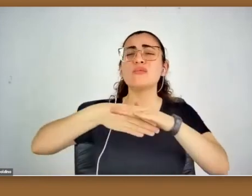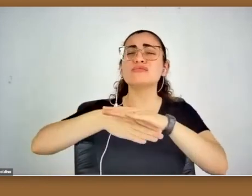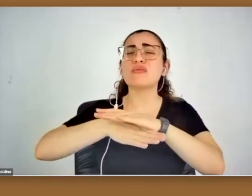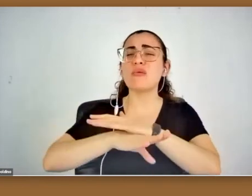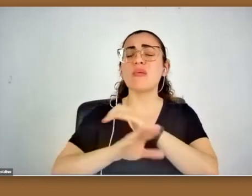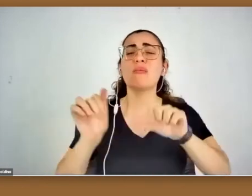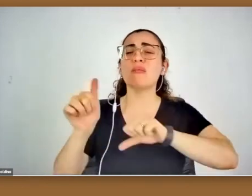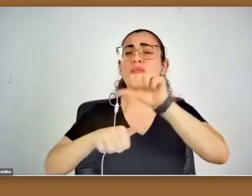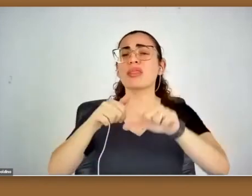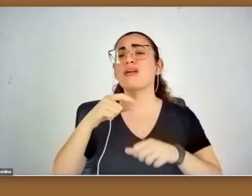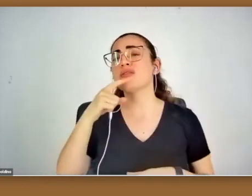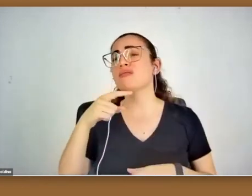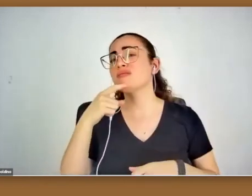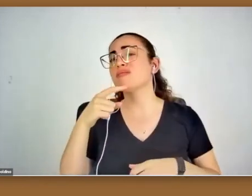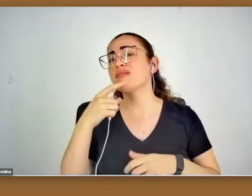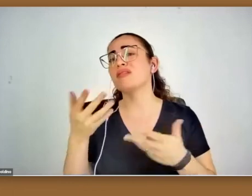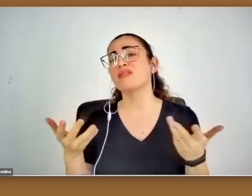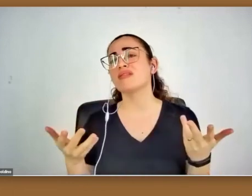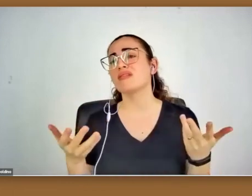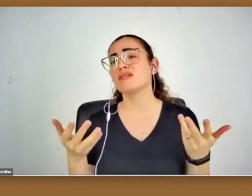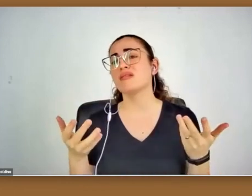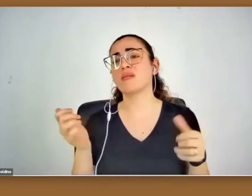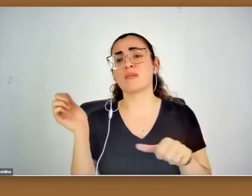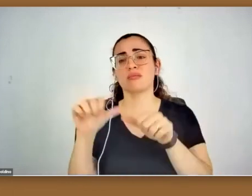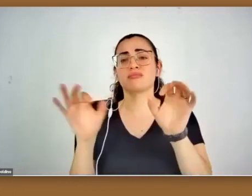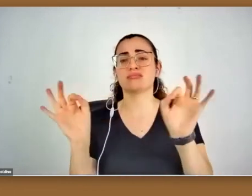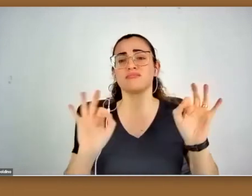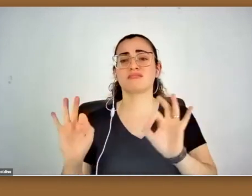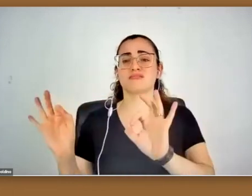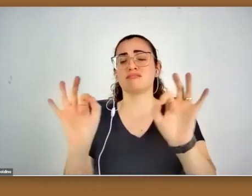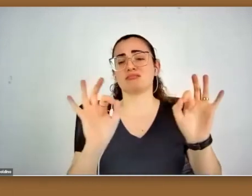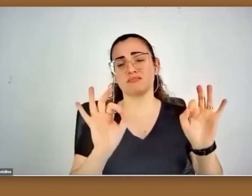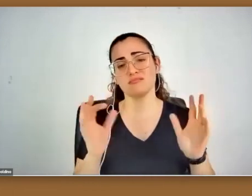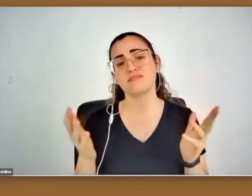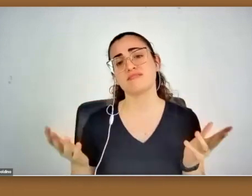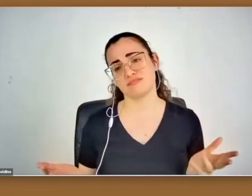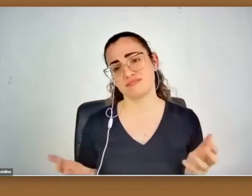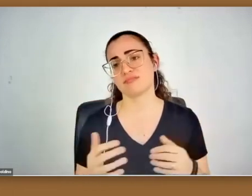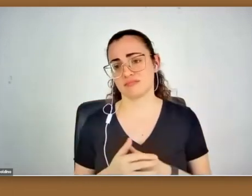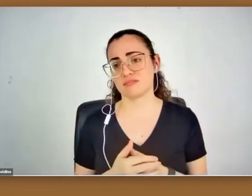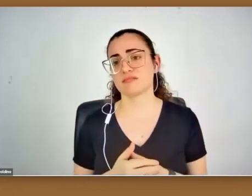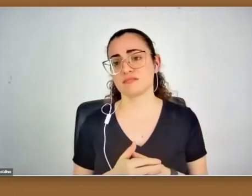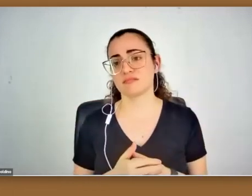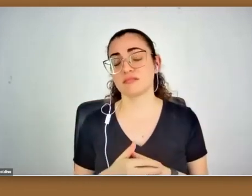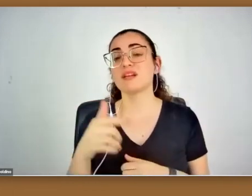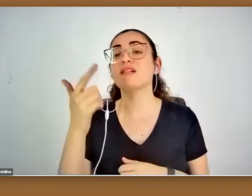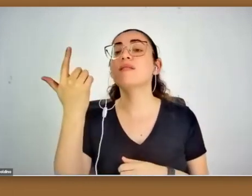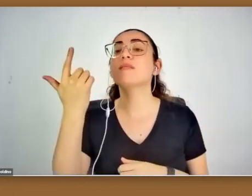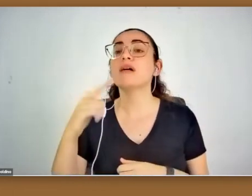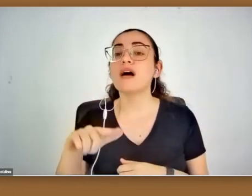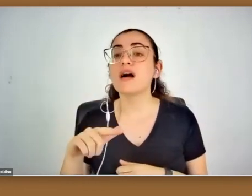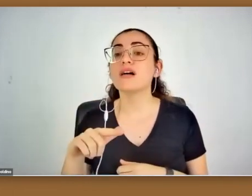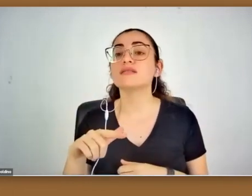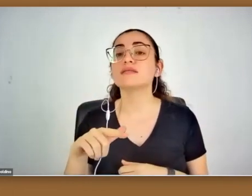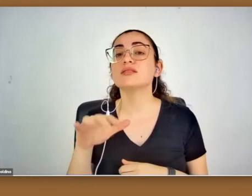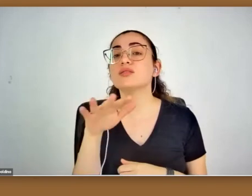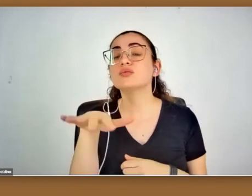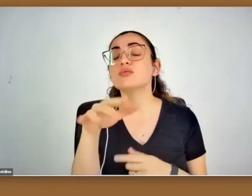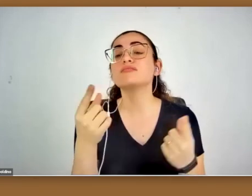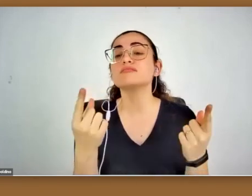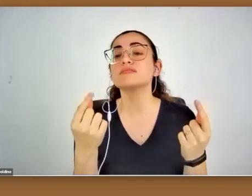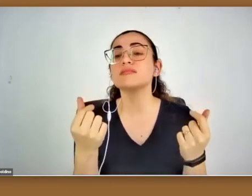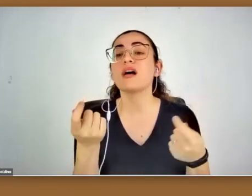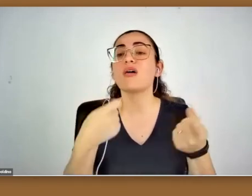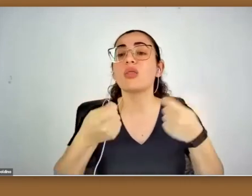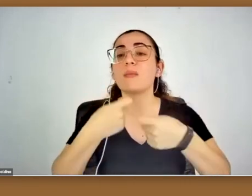isso tudo, pessoal, está abrangido dentro de uma coisa maior, que são as condições socioeconômicas, culturais e ambientais gerais que a